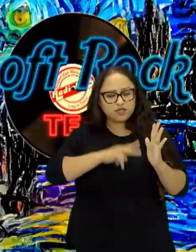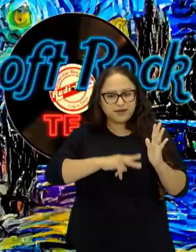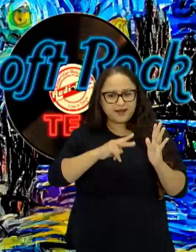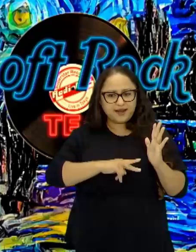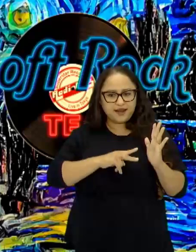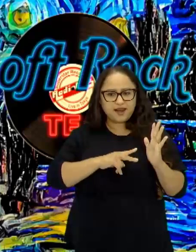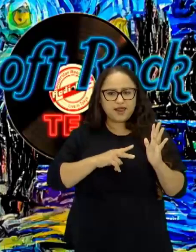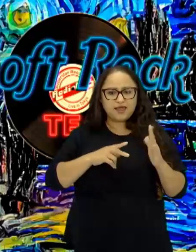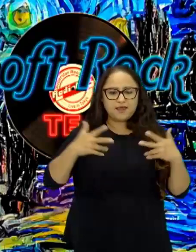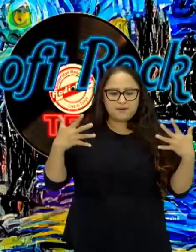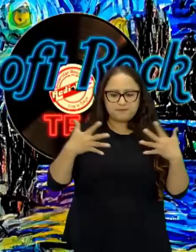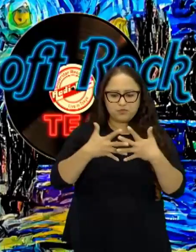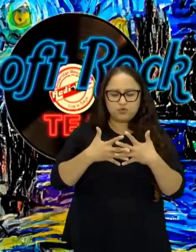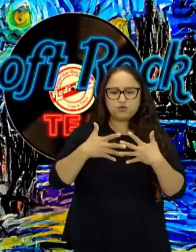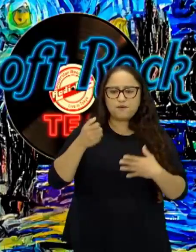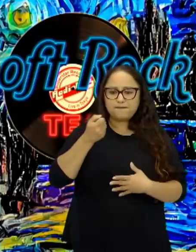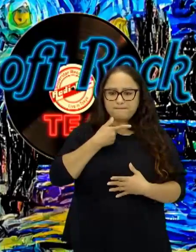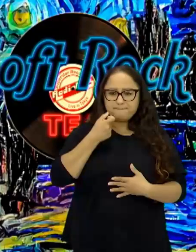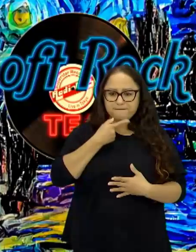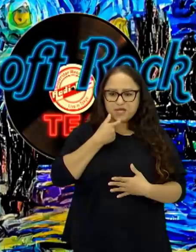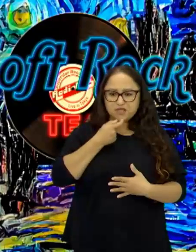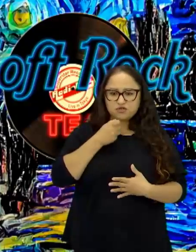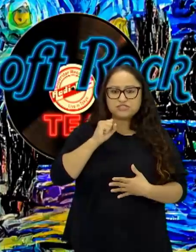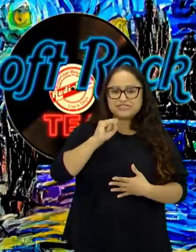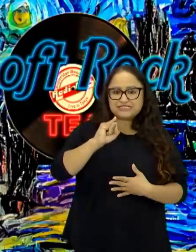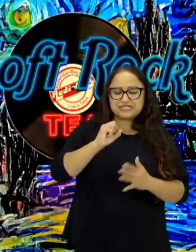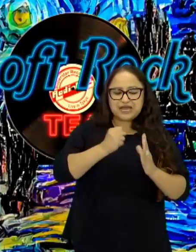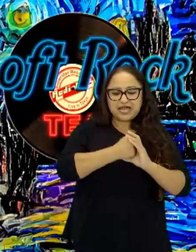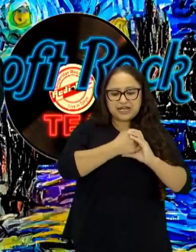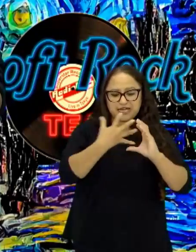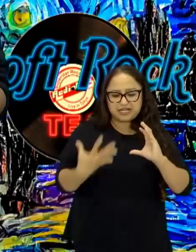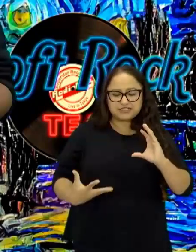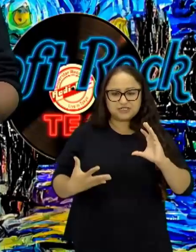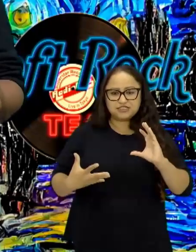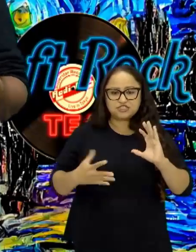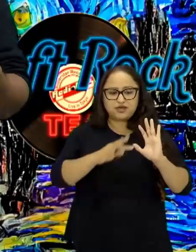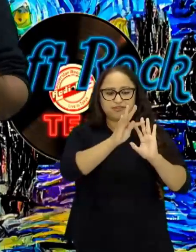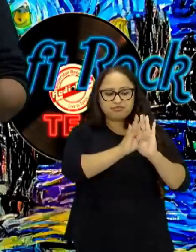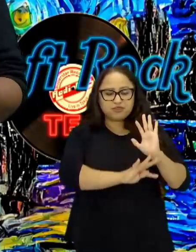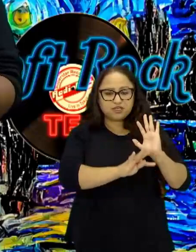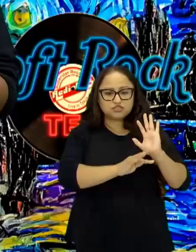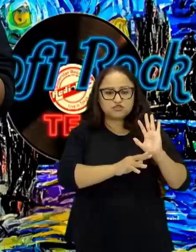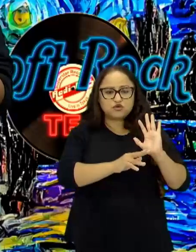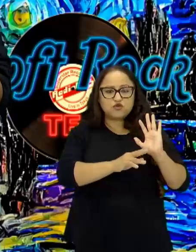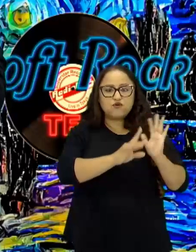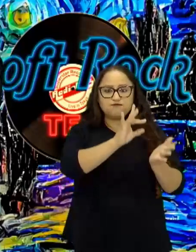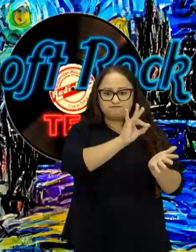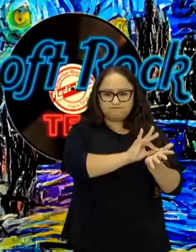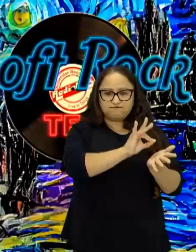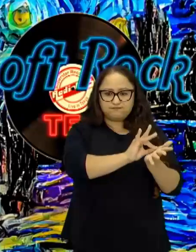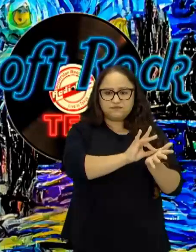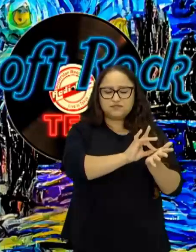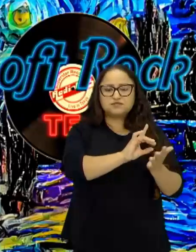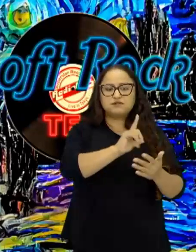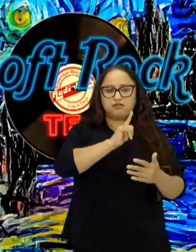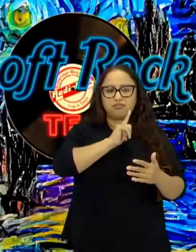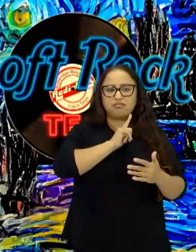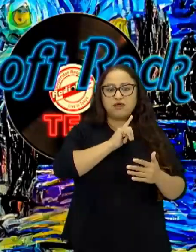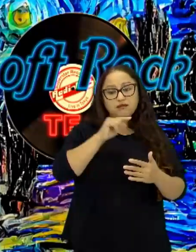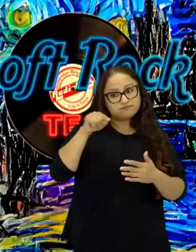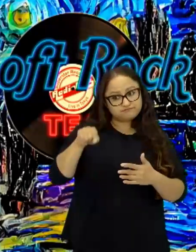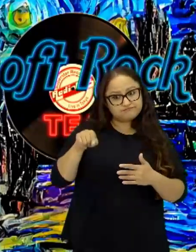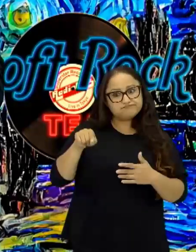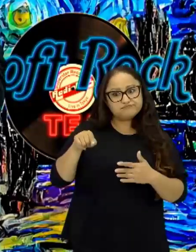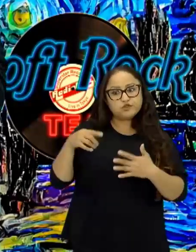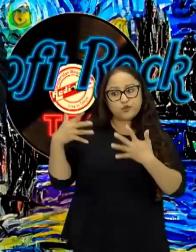paródia é verificar se os elementos que fazem referência ao texto original estão presentes Pelo menos, não todos, mas alguns têm que estar presentes ali no